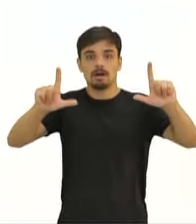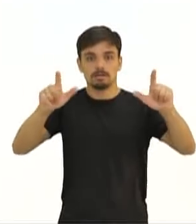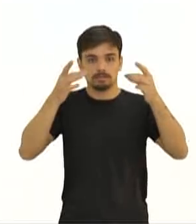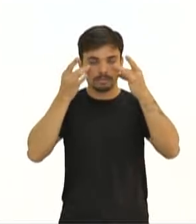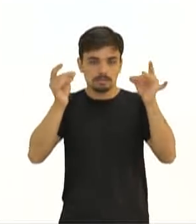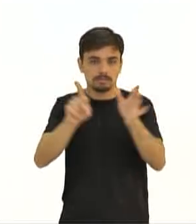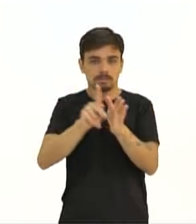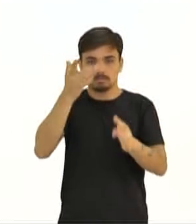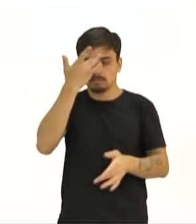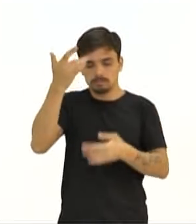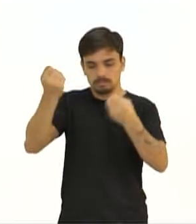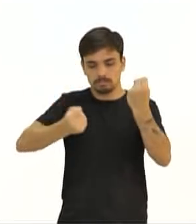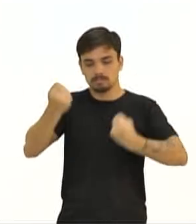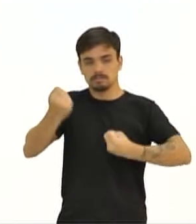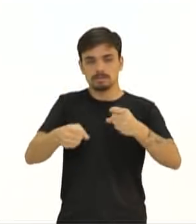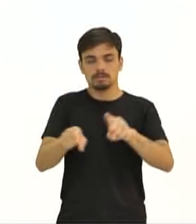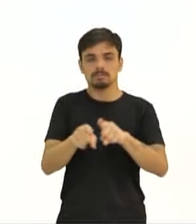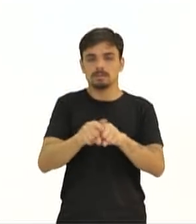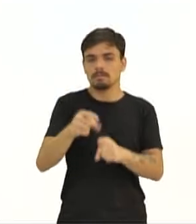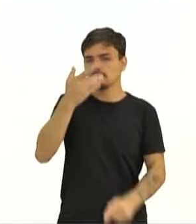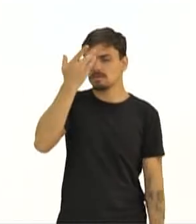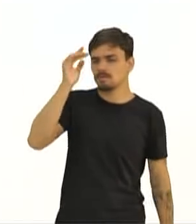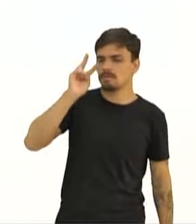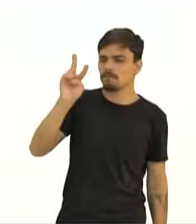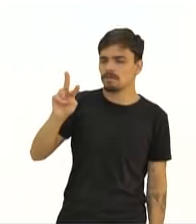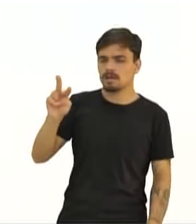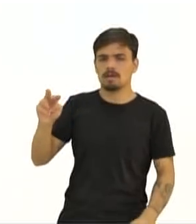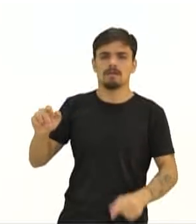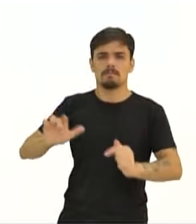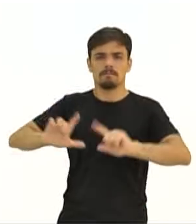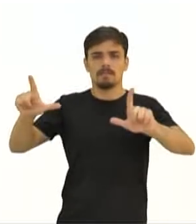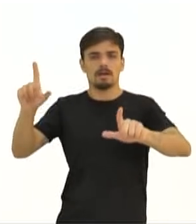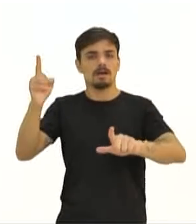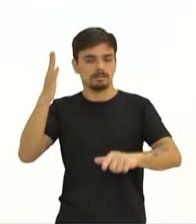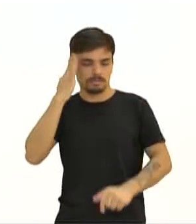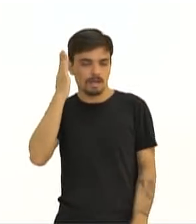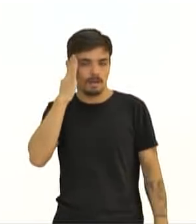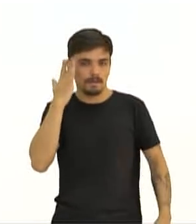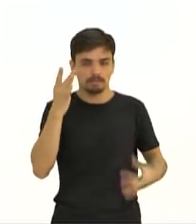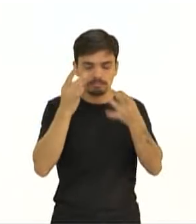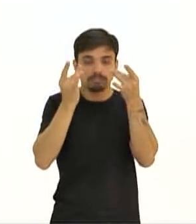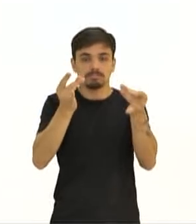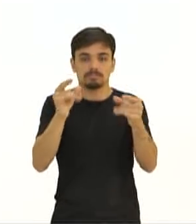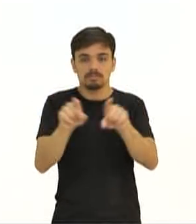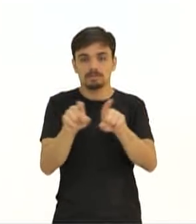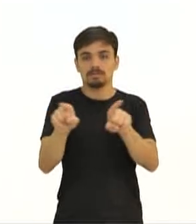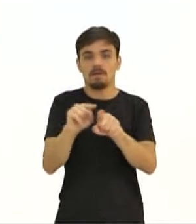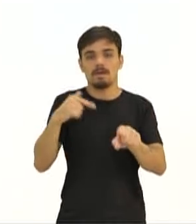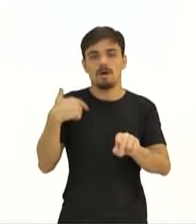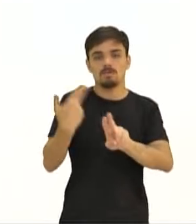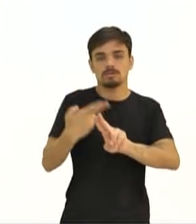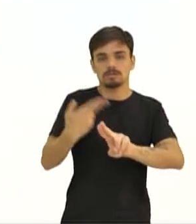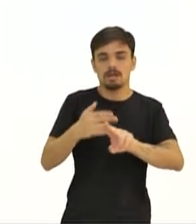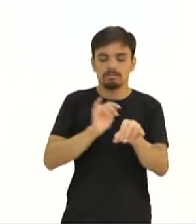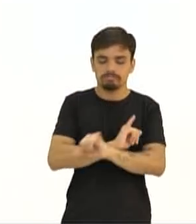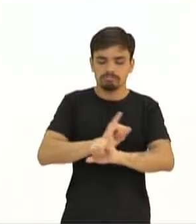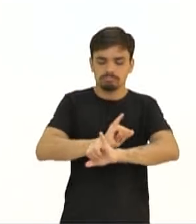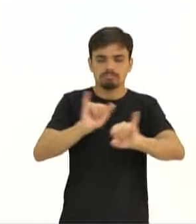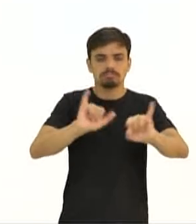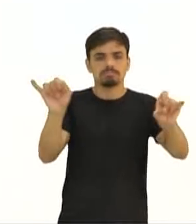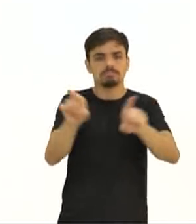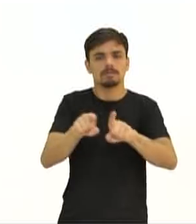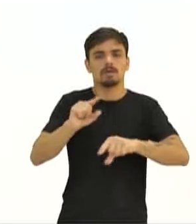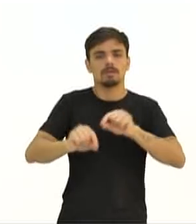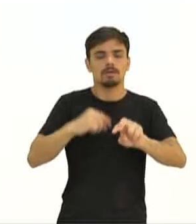condutor do veículo. Então, quando a pessoa vê aquela placa amarela, ele sabe que é um alerta. Ao usar na propaganda, então,